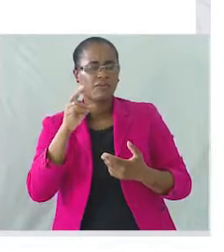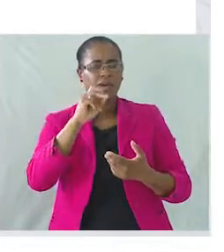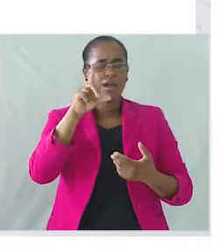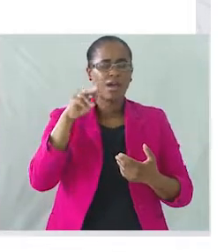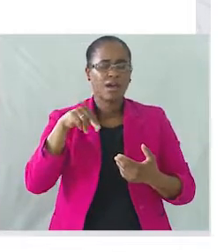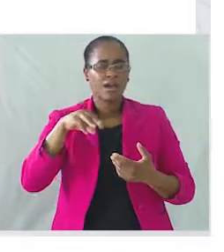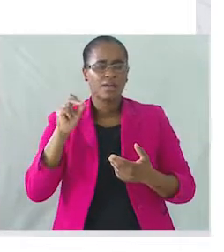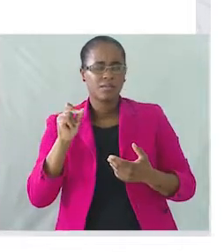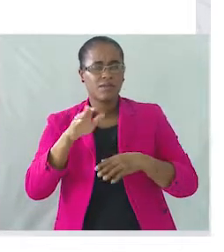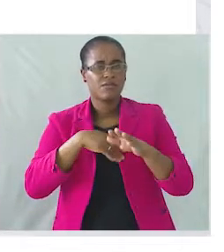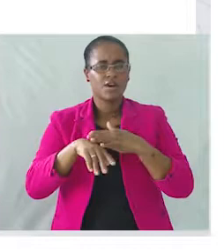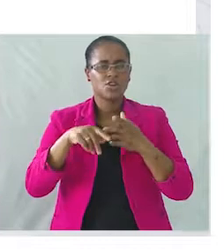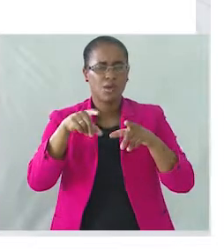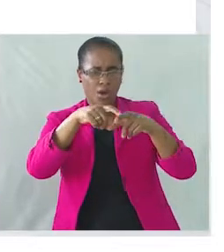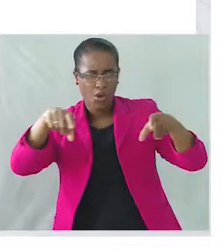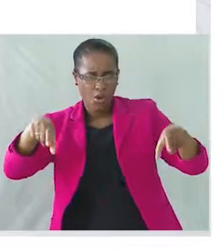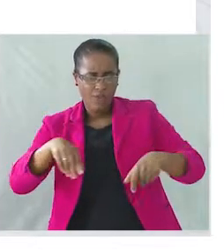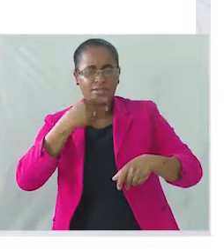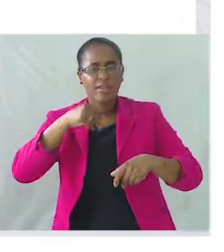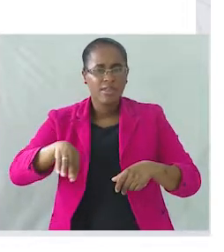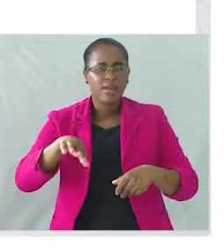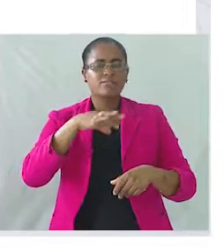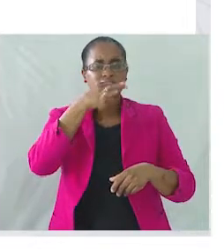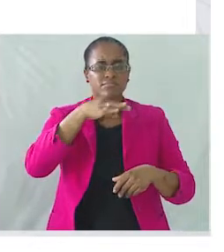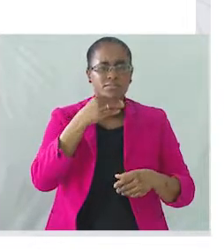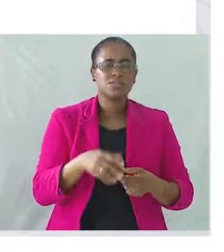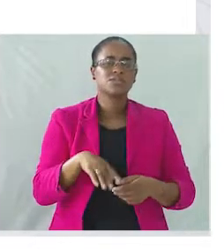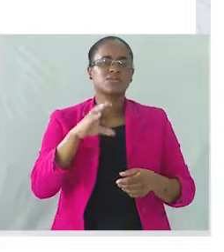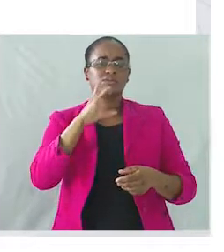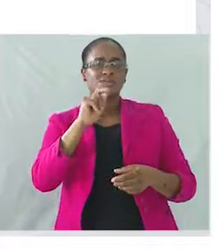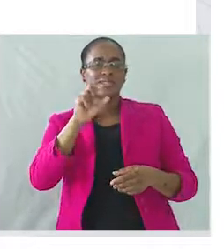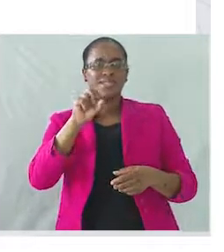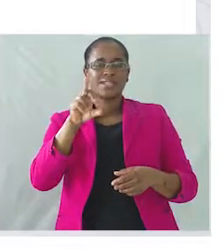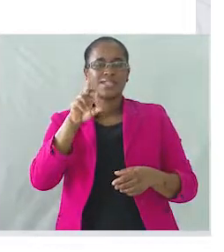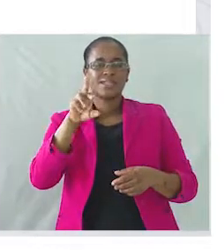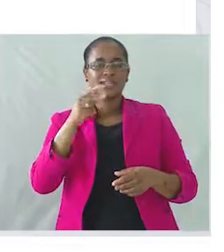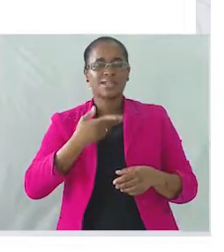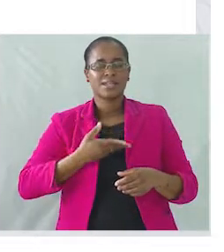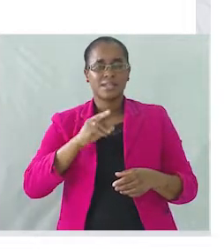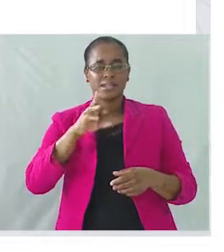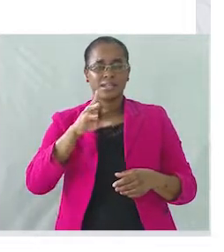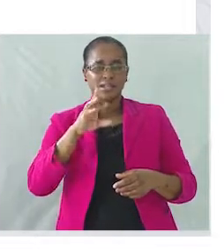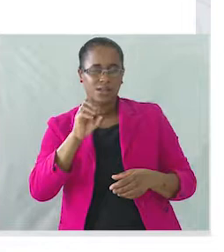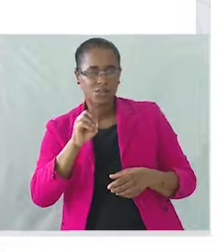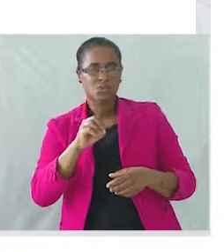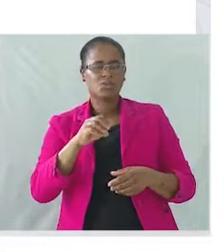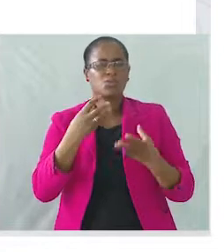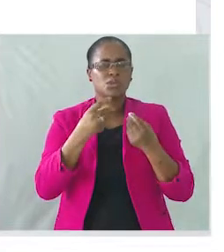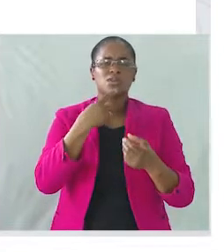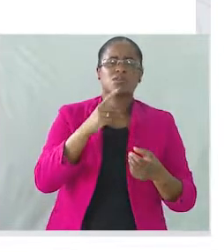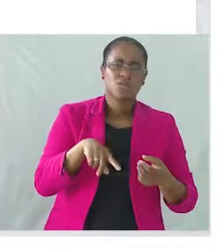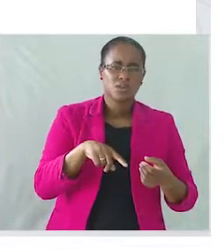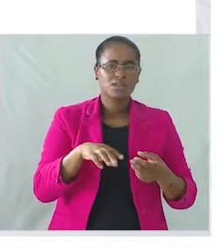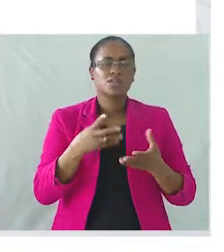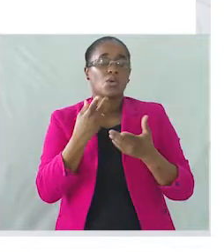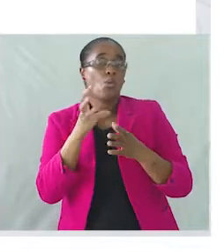na terra e diz o segredo tantas vezes quantas precisares, até ficares